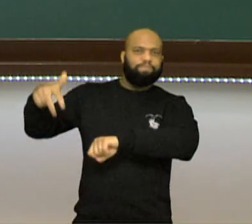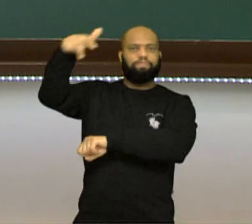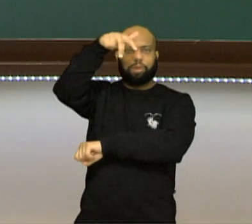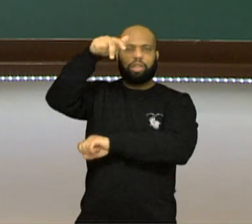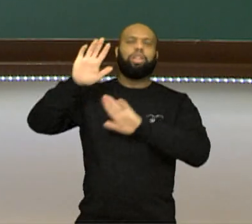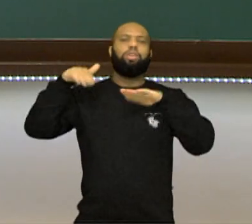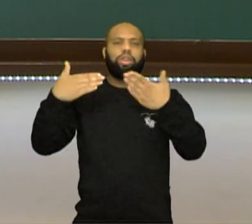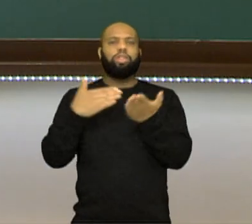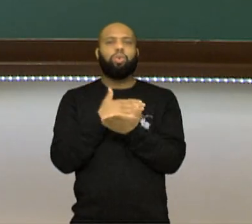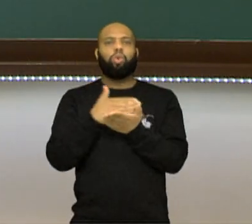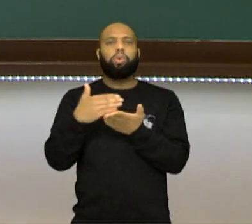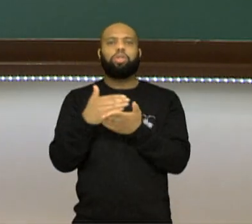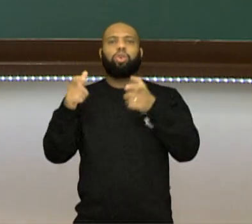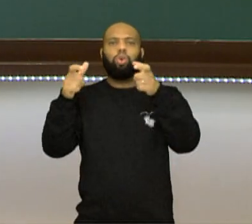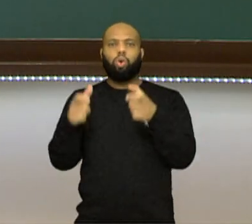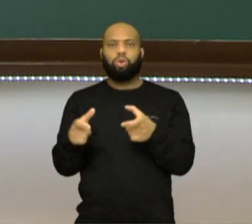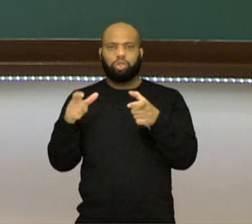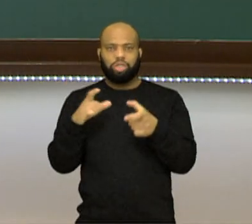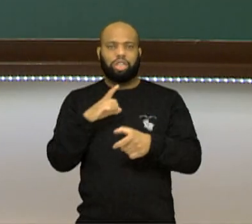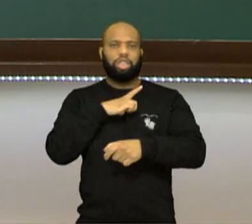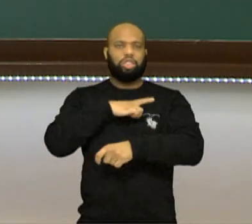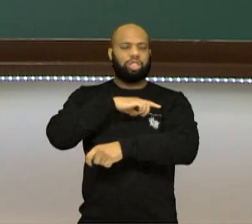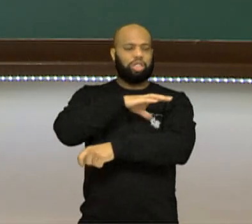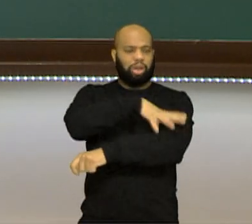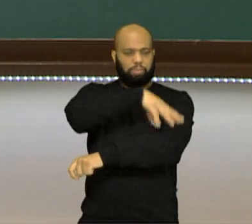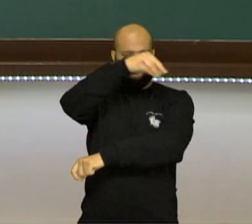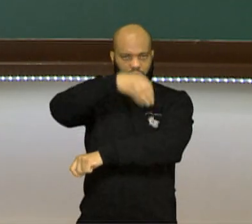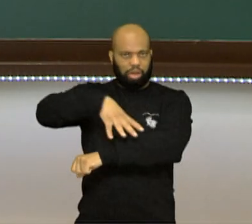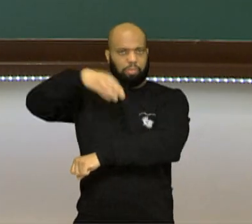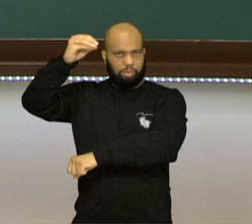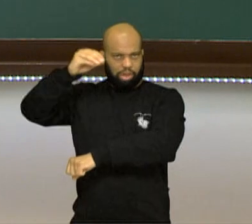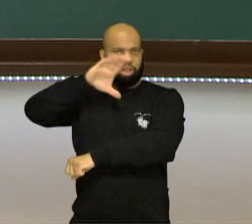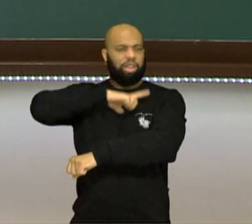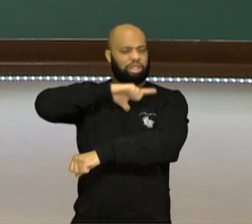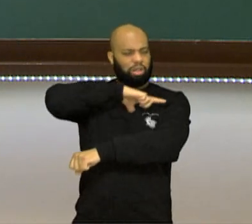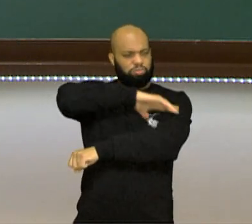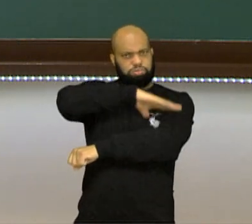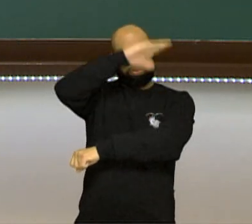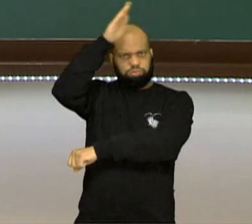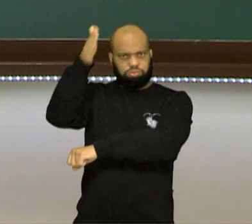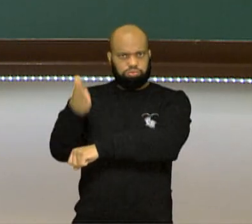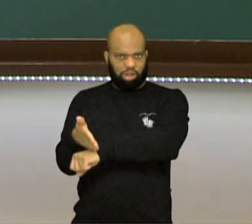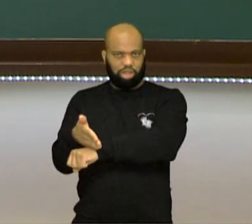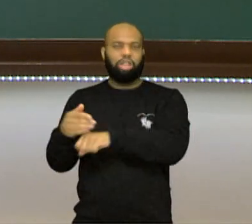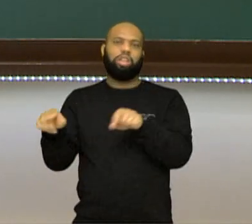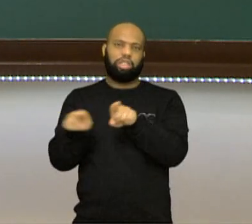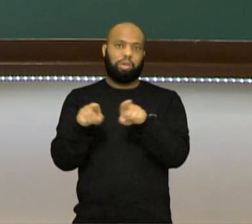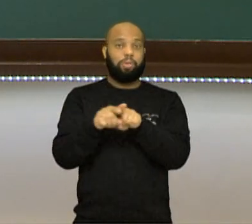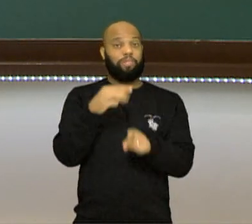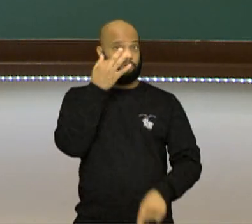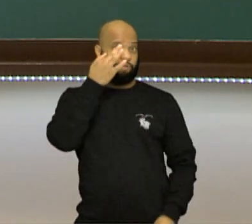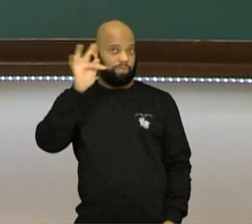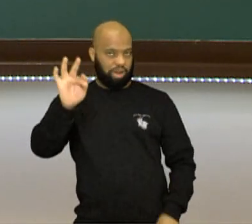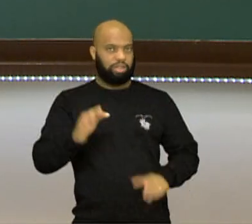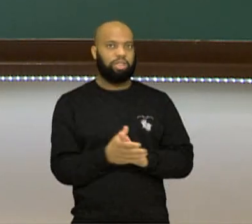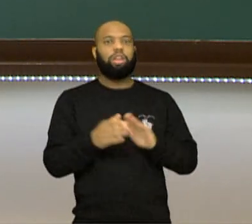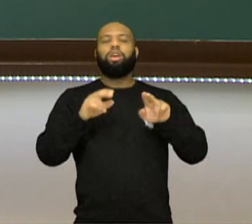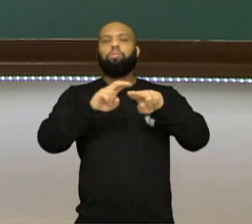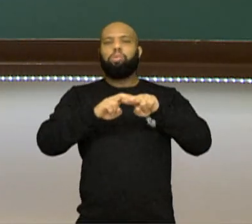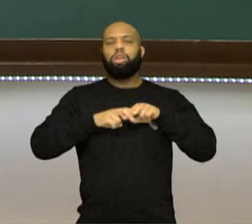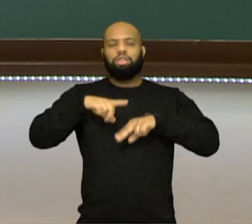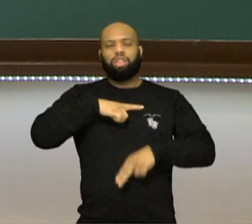começou na Cordilheira Alpina, né, nos Alpes suíços e franceses. E por isso que